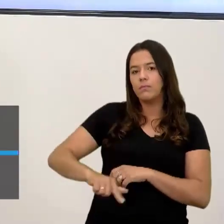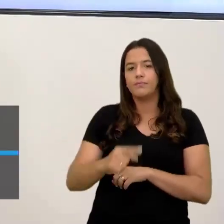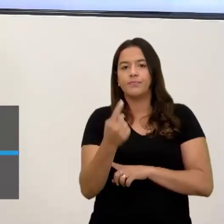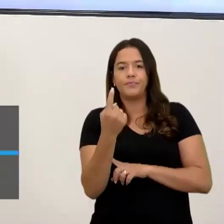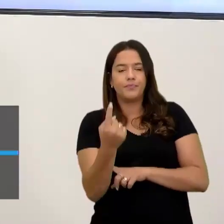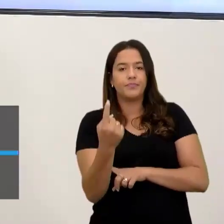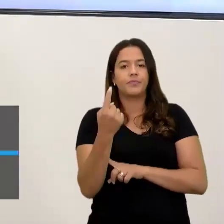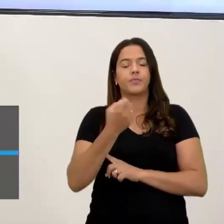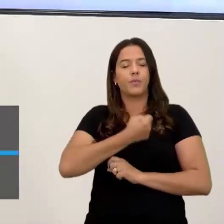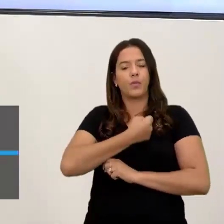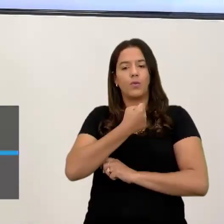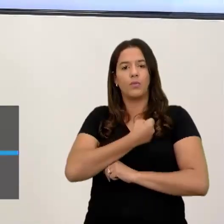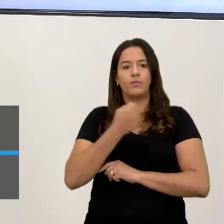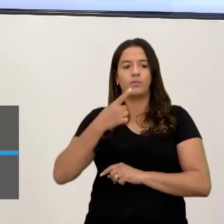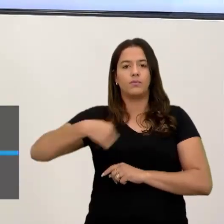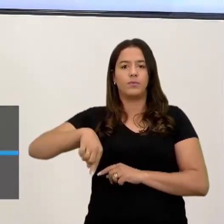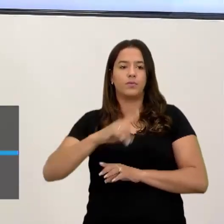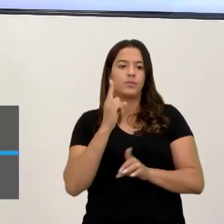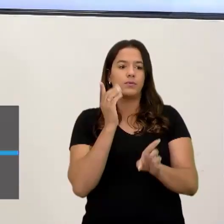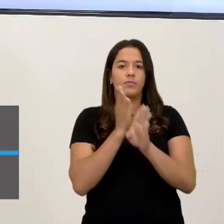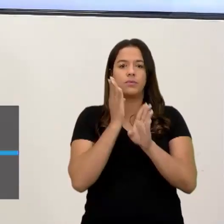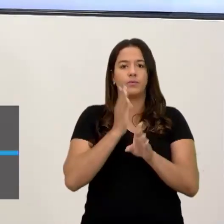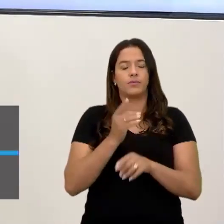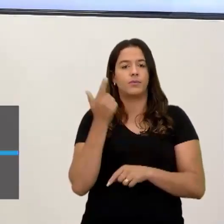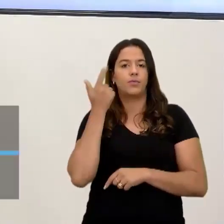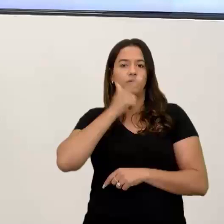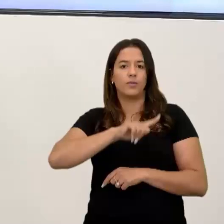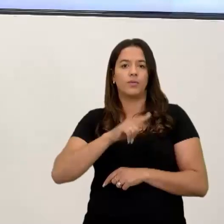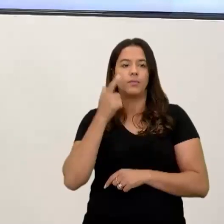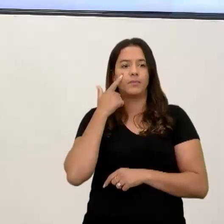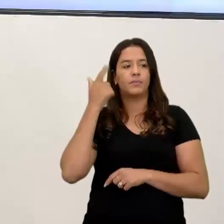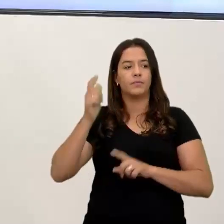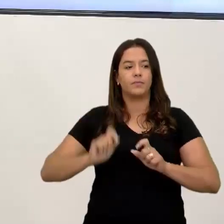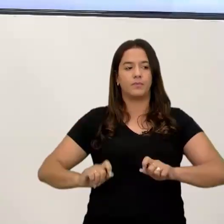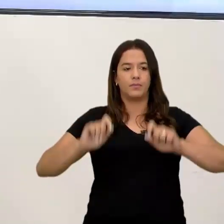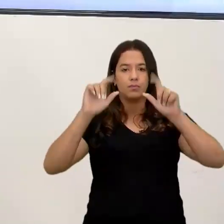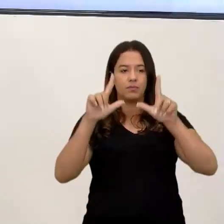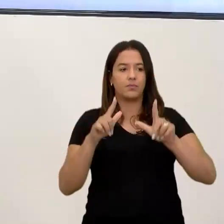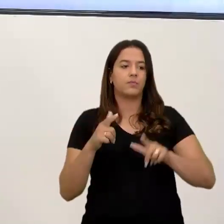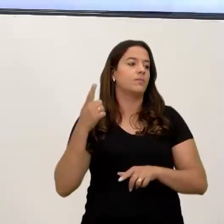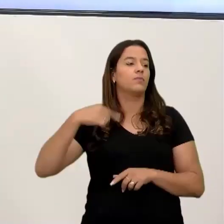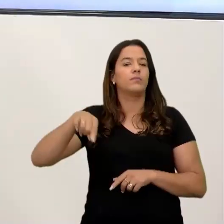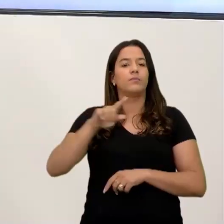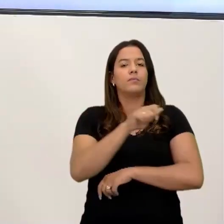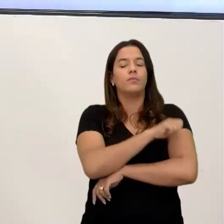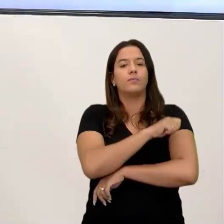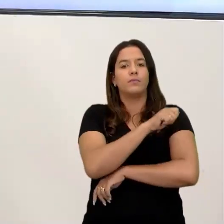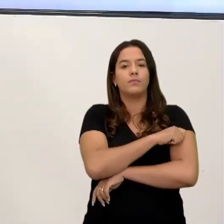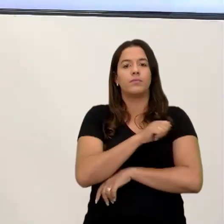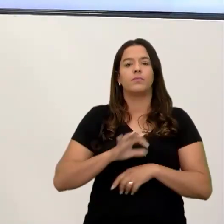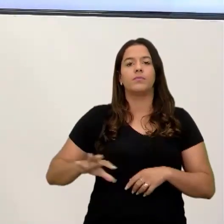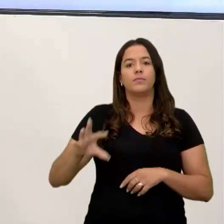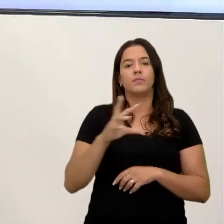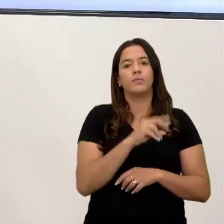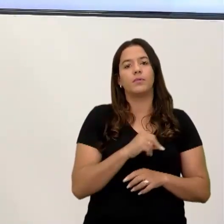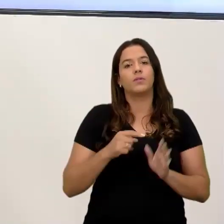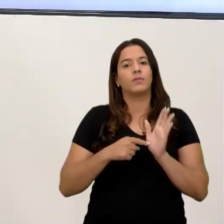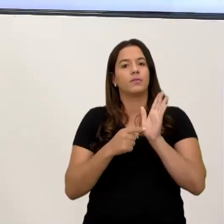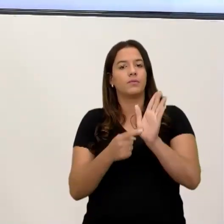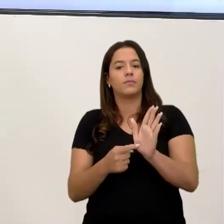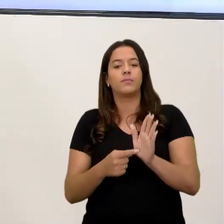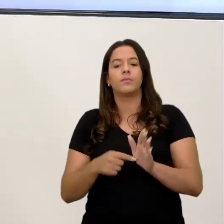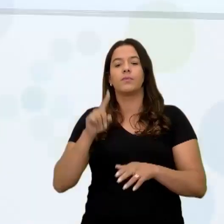mas que a gente também consegue descobrir. Tá certo? Então, olha na nossa telinha, esta aula foi projetada aí, construída pelo